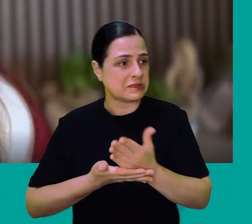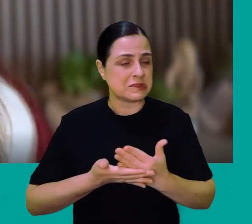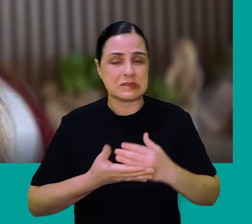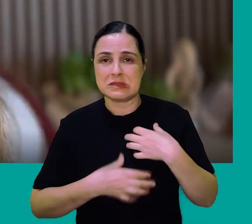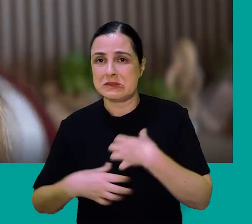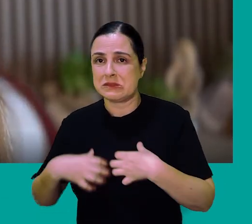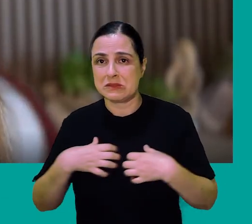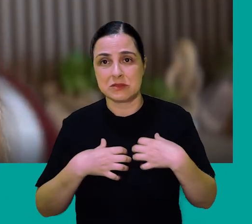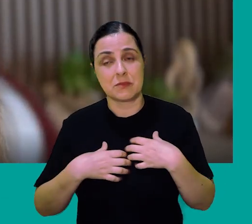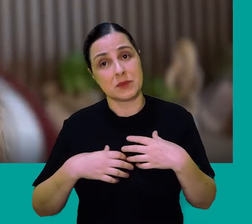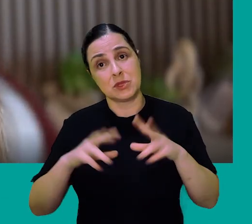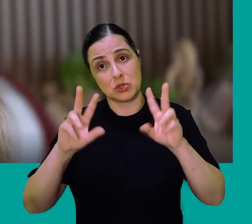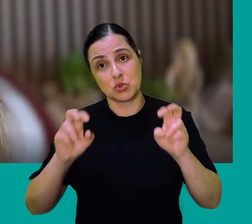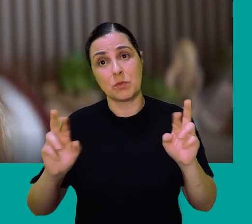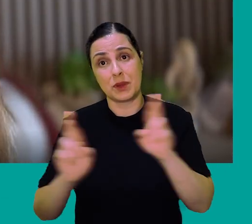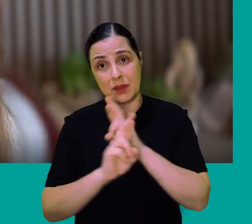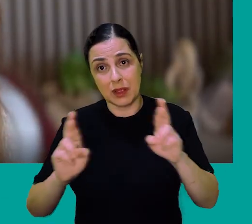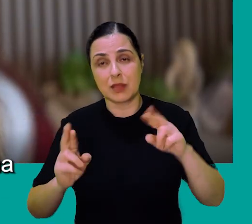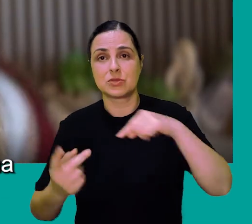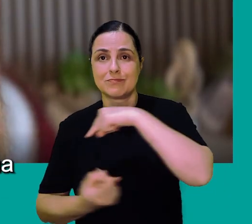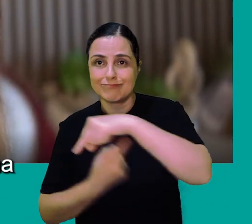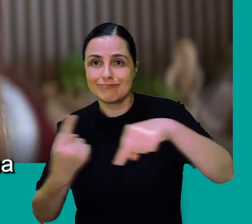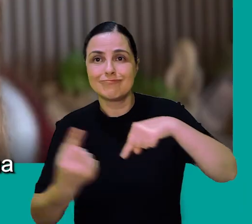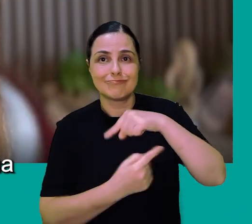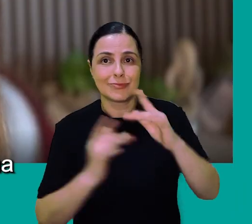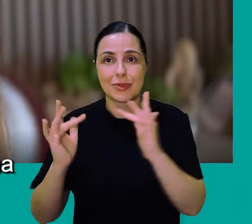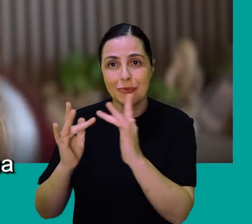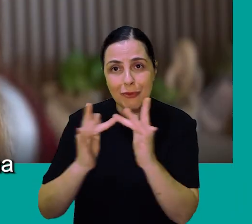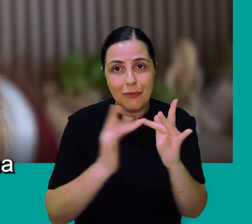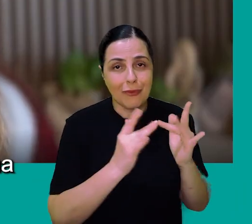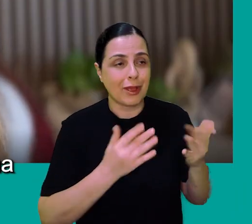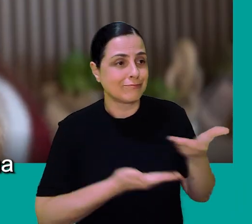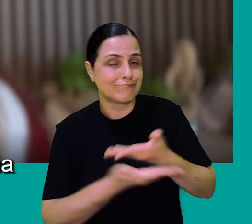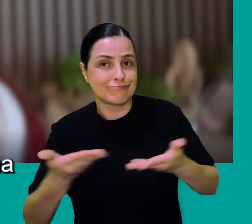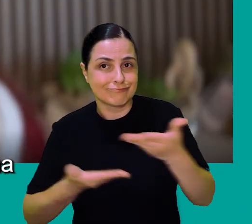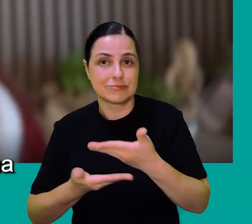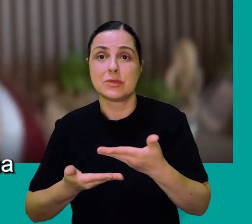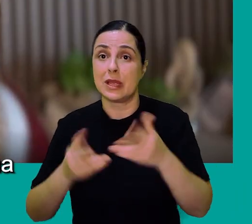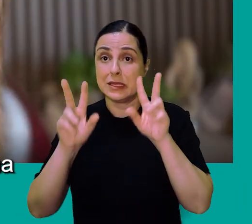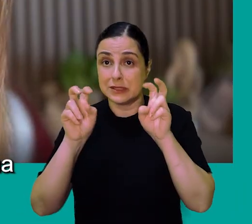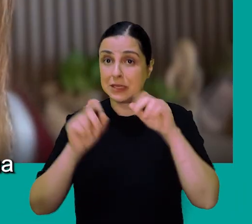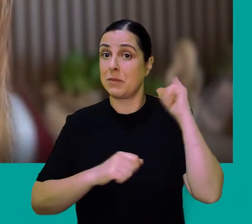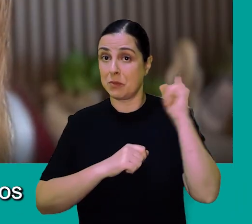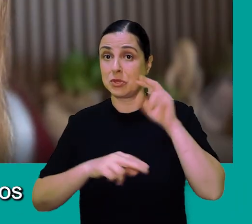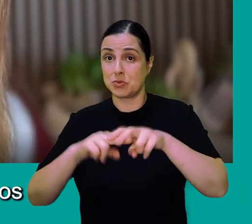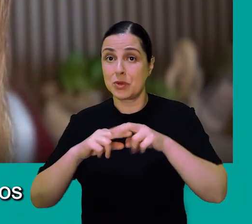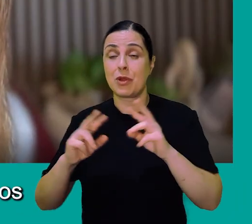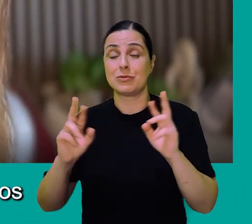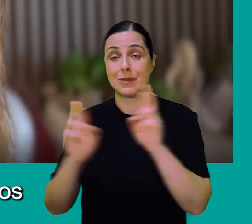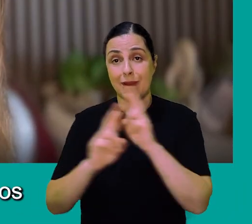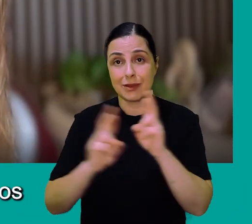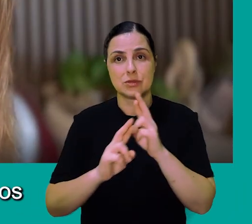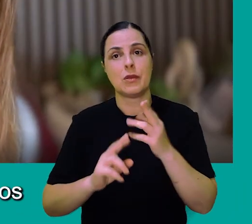a gente está falando das relações, né, Cá? Acho que tem muito a ver quando a gente trabalha esse tema, por conta das relações. É claro que tem